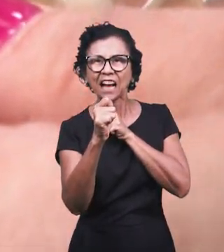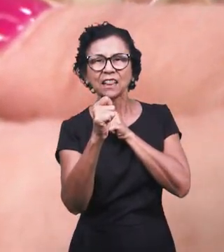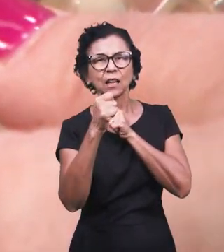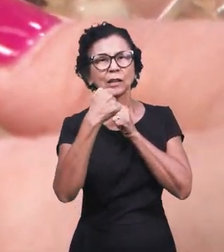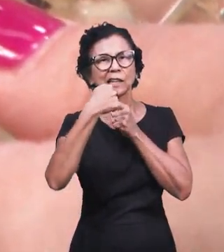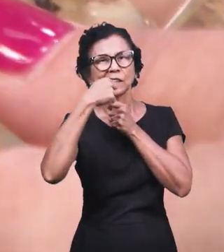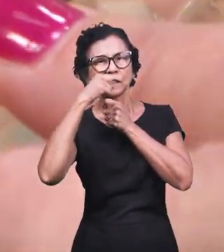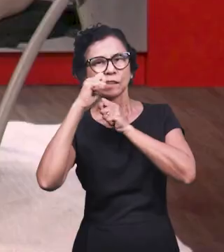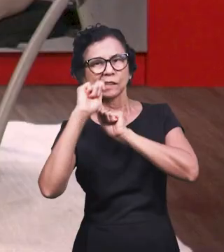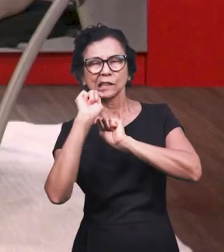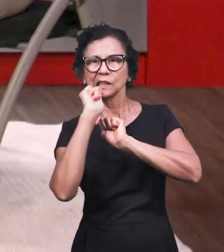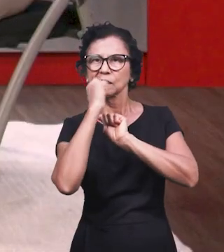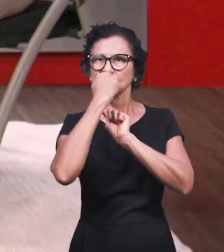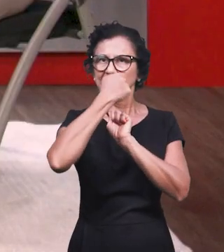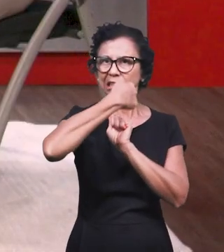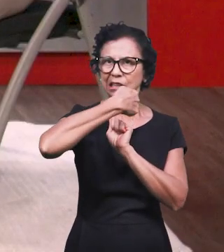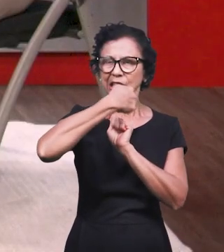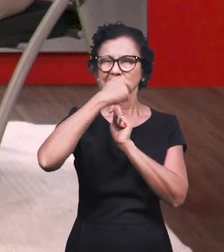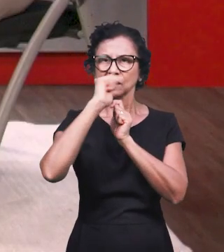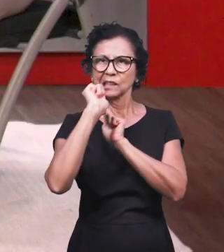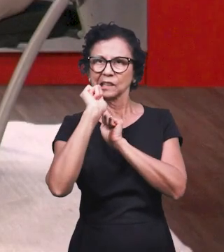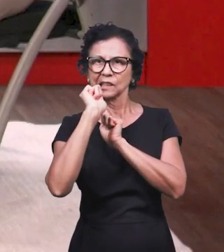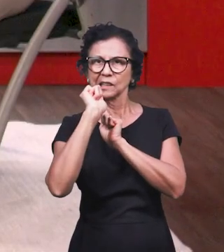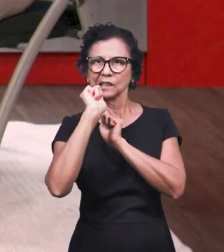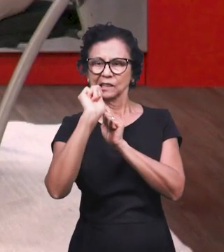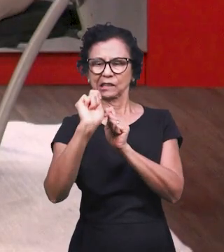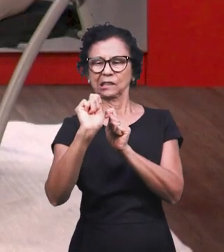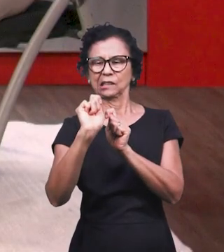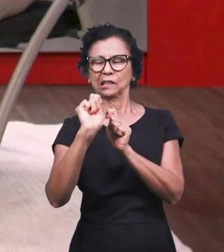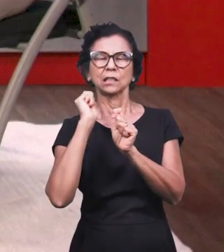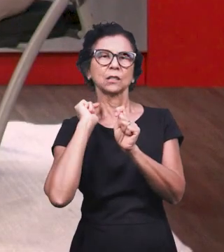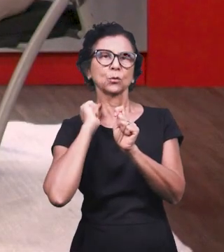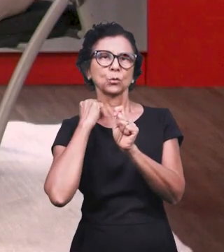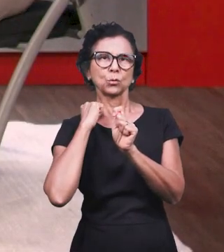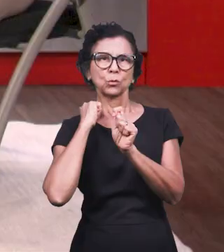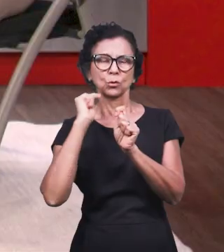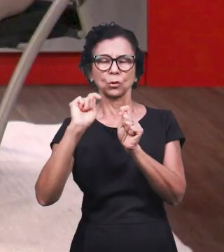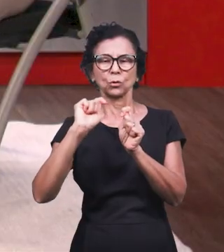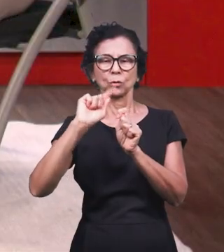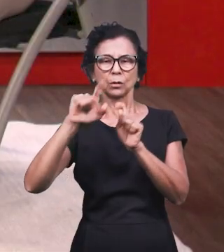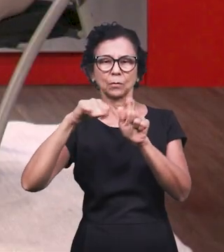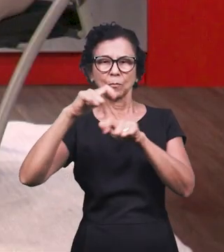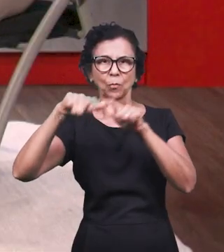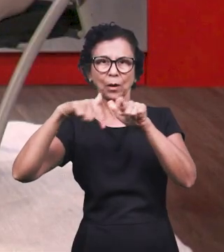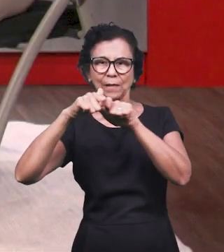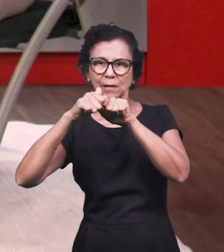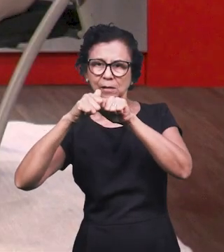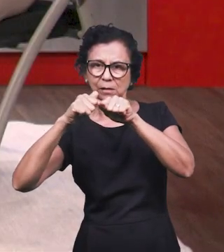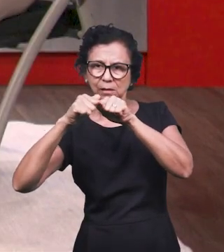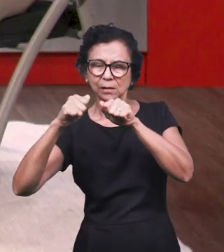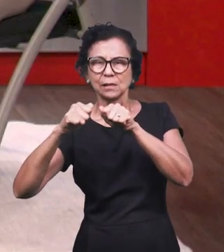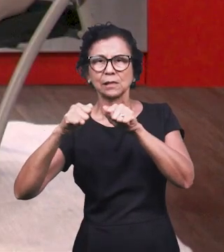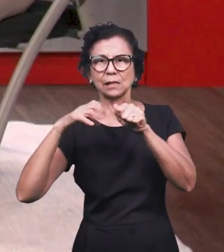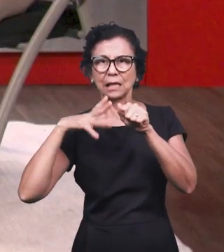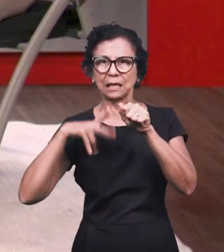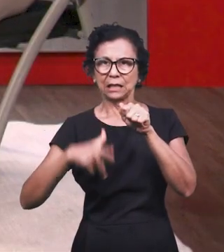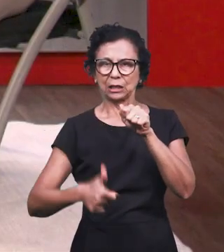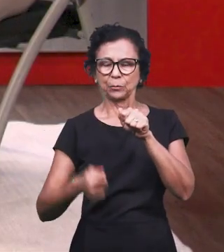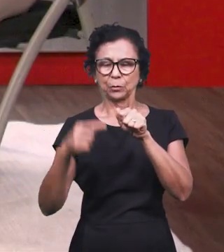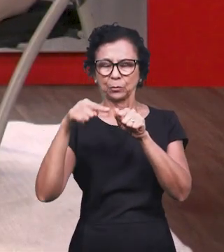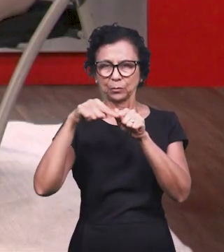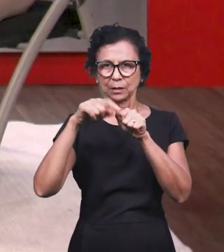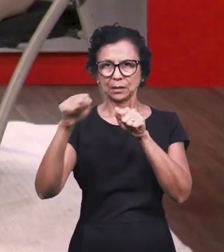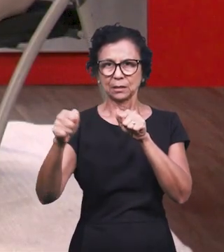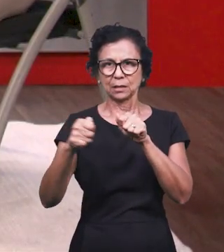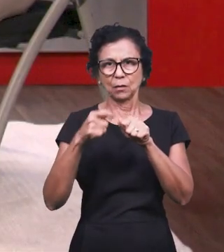É Aí o usou mais aquela comum. parte, sujou, enrola mais o dedo e libera uma parte limpa, porque senão você fica passando as bactérias de um dente